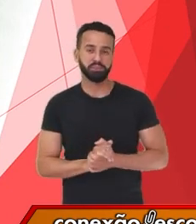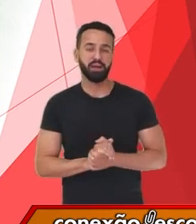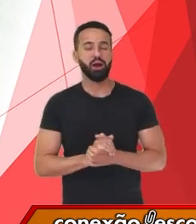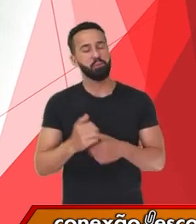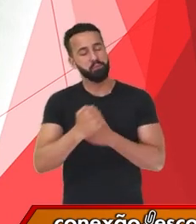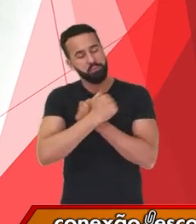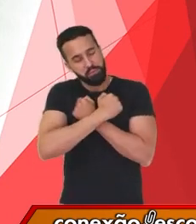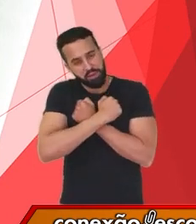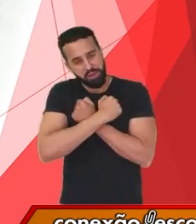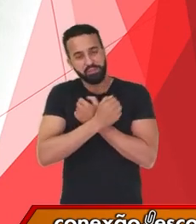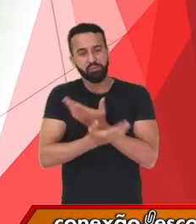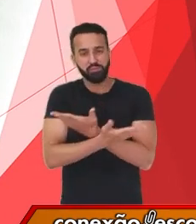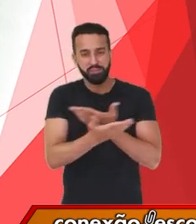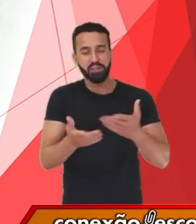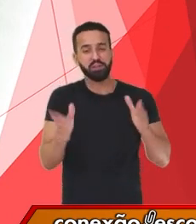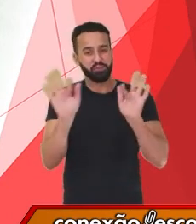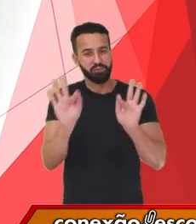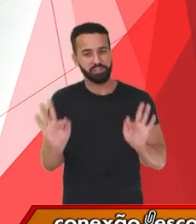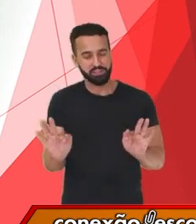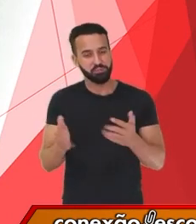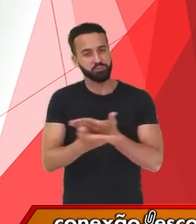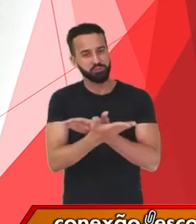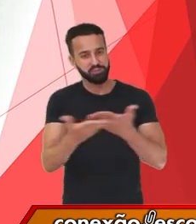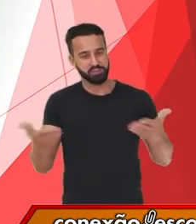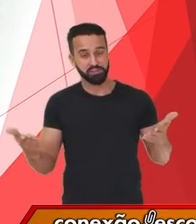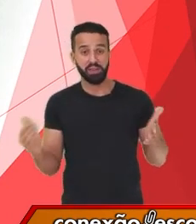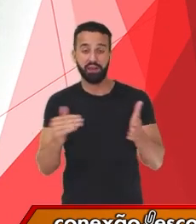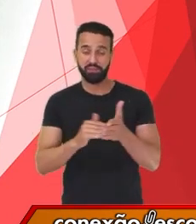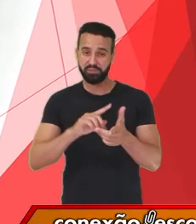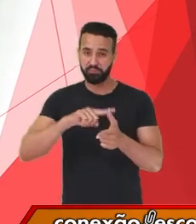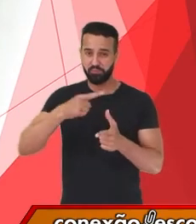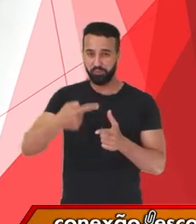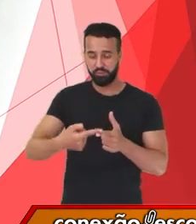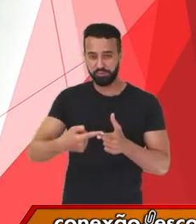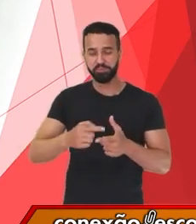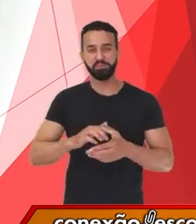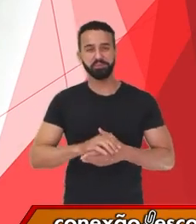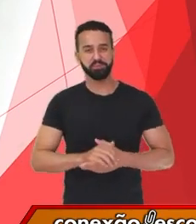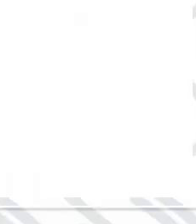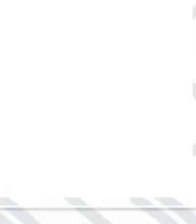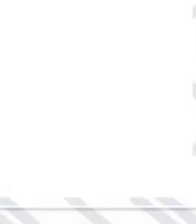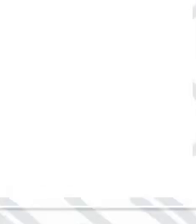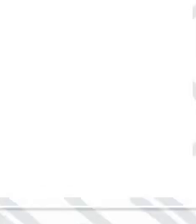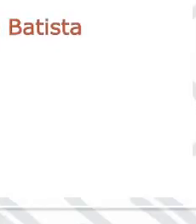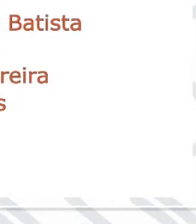desejo um grande abraço, muita felicidade para você. Até mais, fique bem!